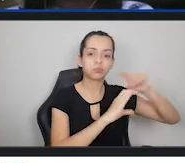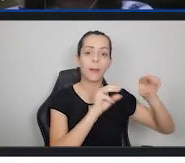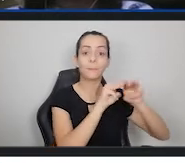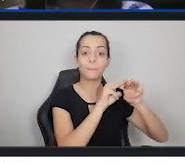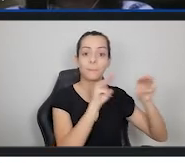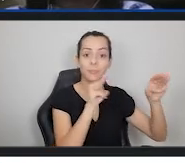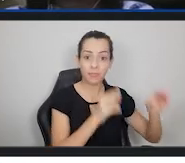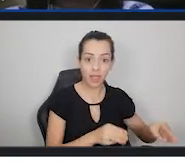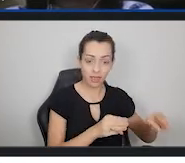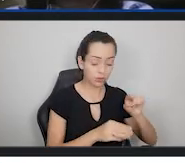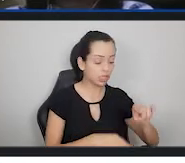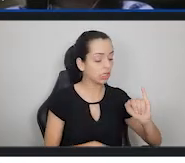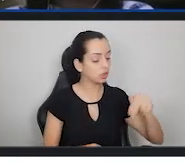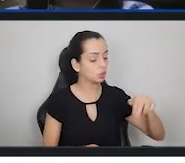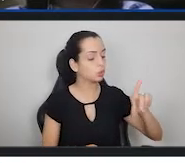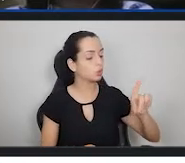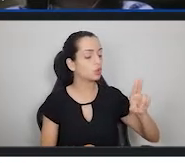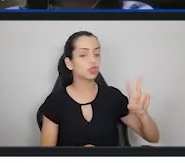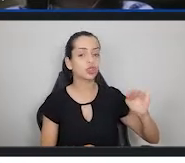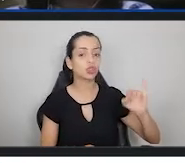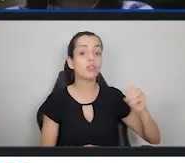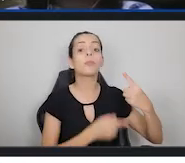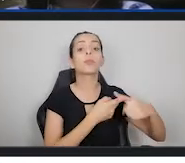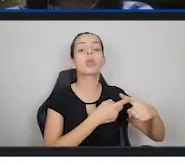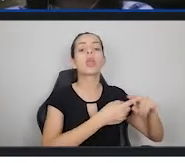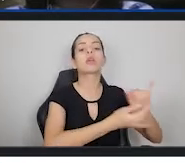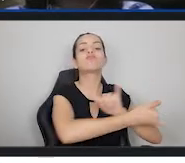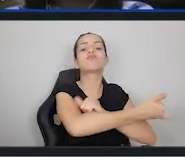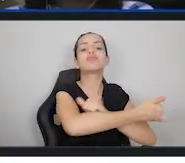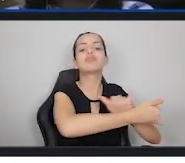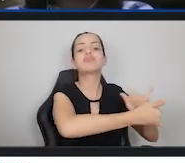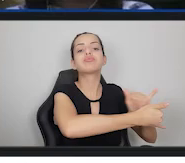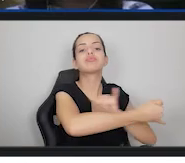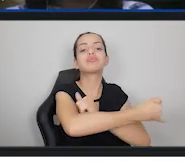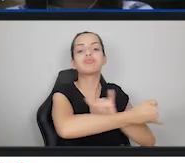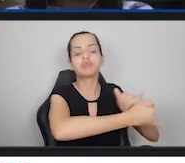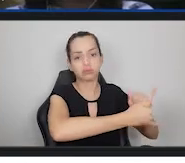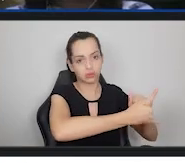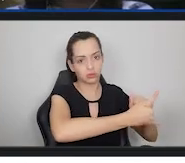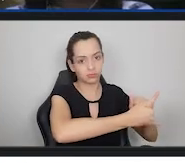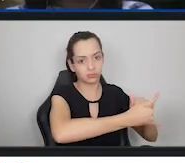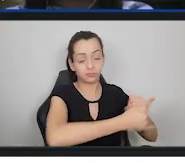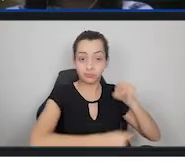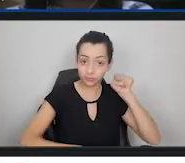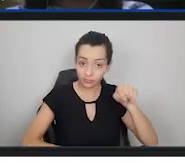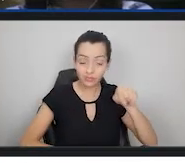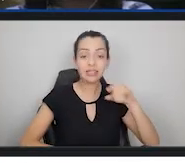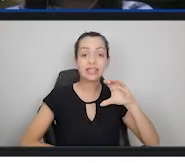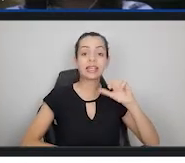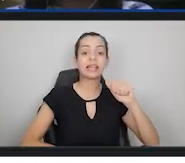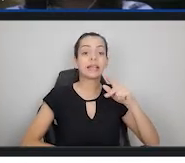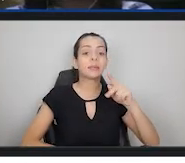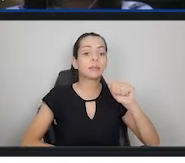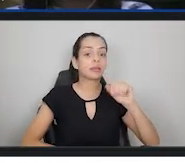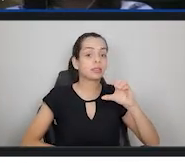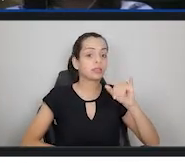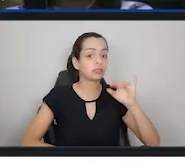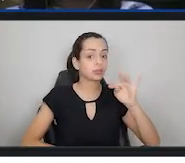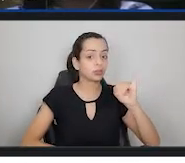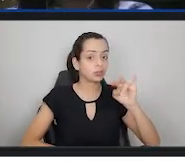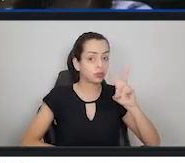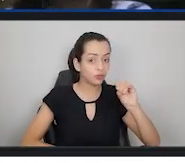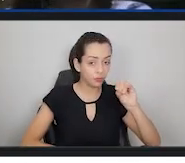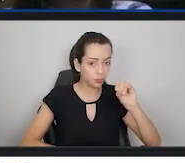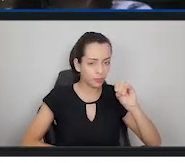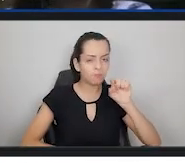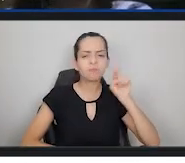Campo elétrico é aquele efeito capacitivo que eu falei, e o campo magnético, que está relacionado ao efeito indutivo em